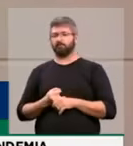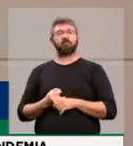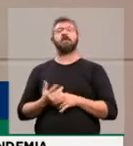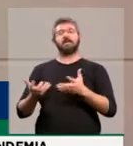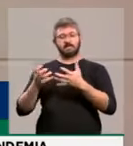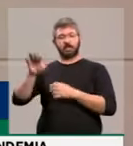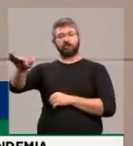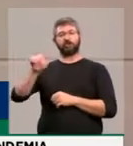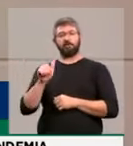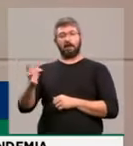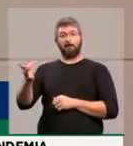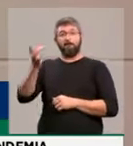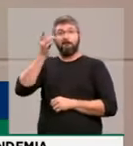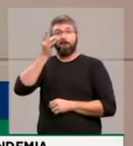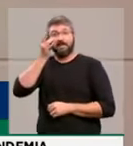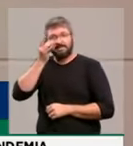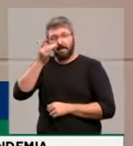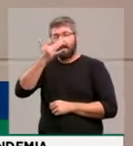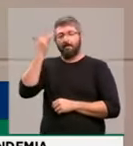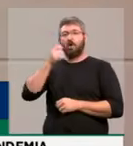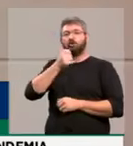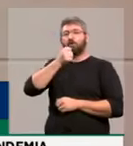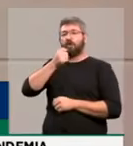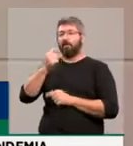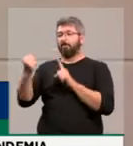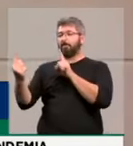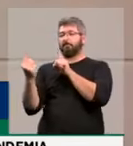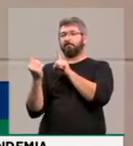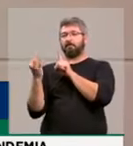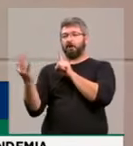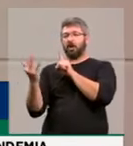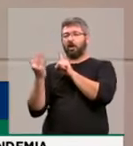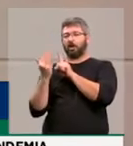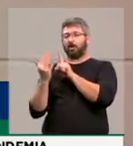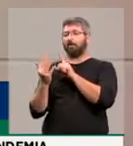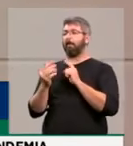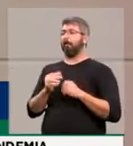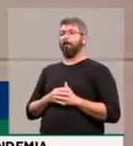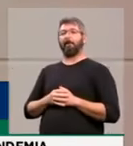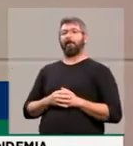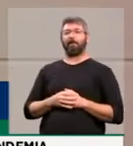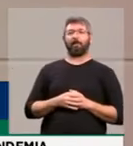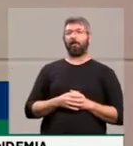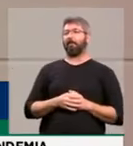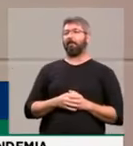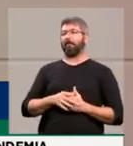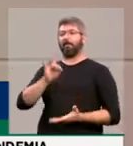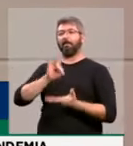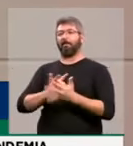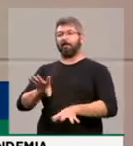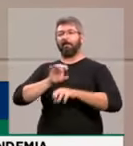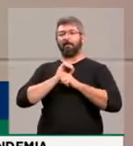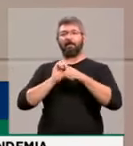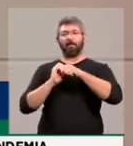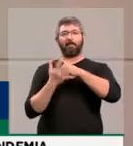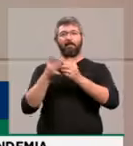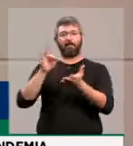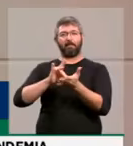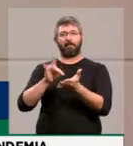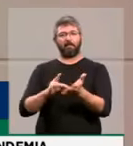repórteres, de falar presencialmente para eles e para toda a nação que tinha contraído o